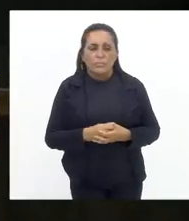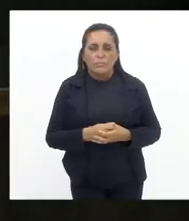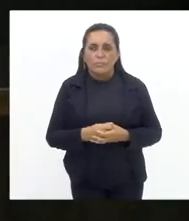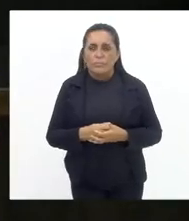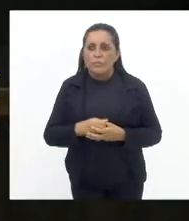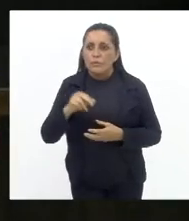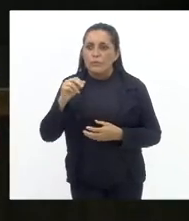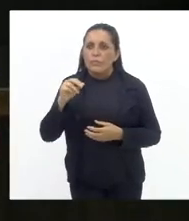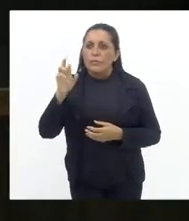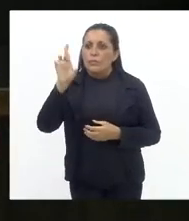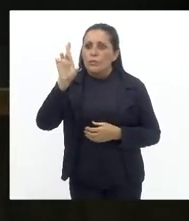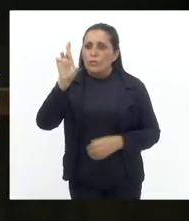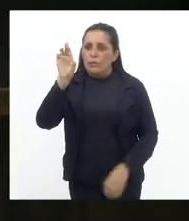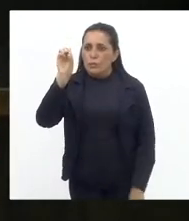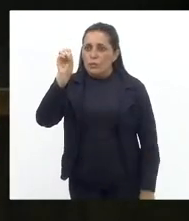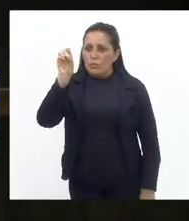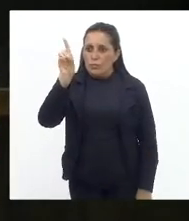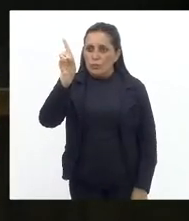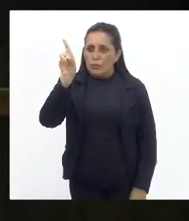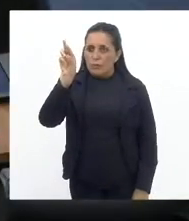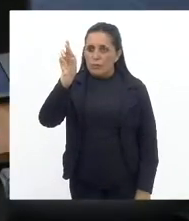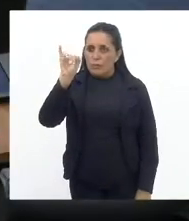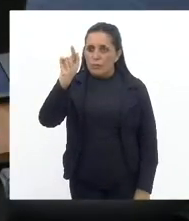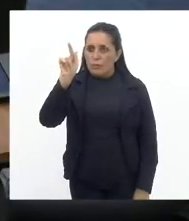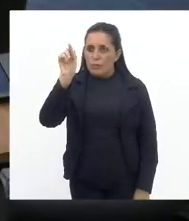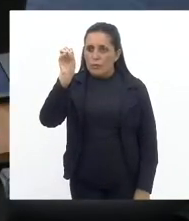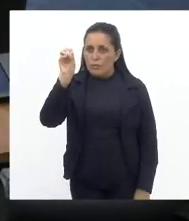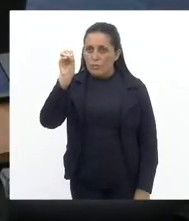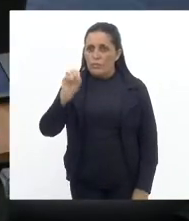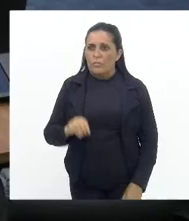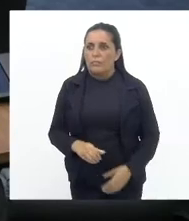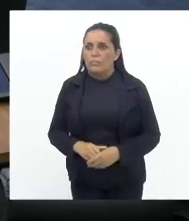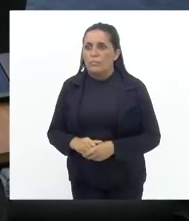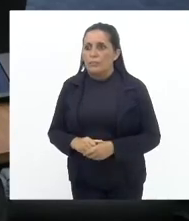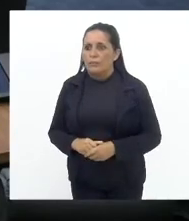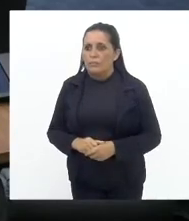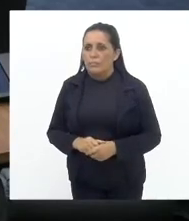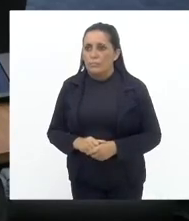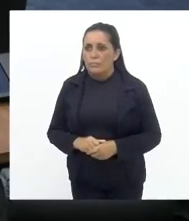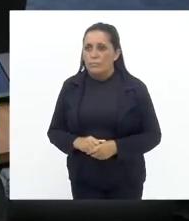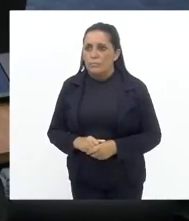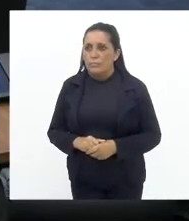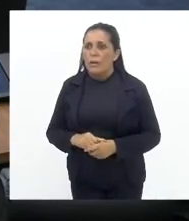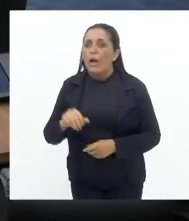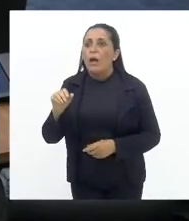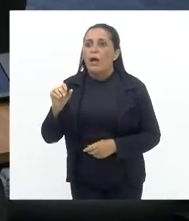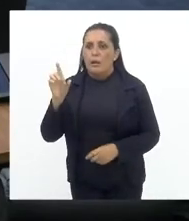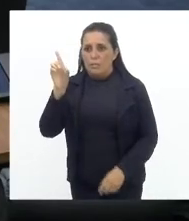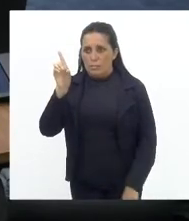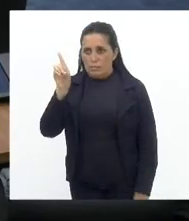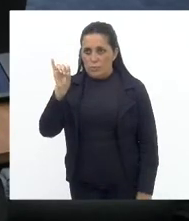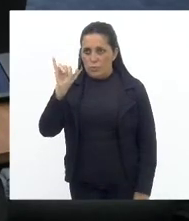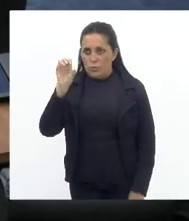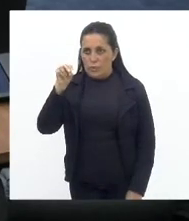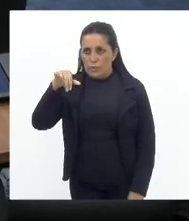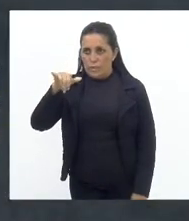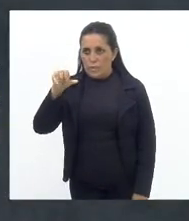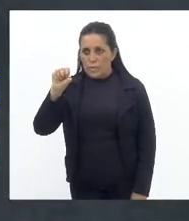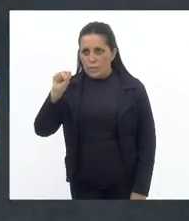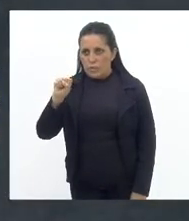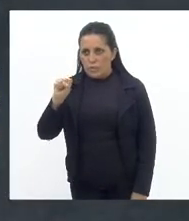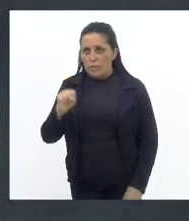Rodrigo Amorim e logo em seguida você Se você permitir deixar o deputado Dionísio Dionísio Lins